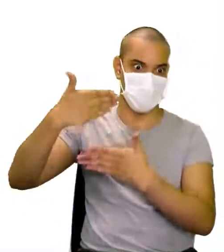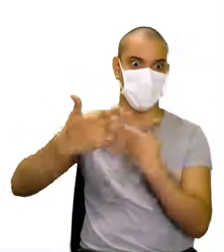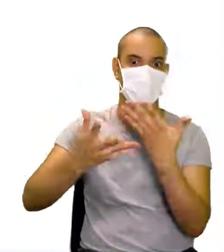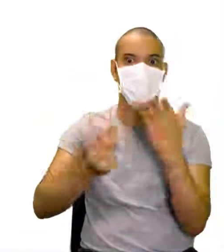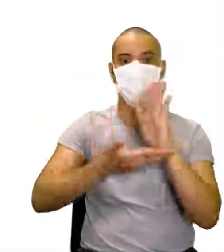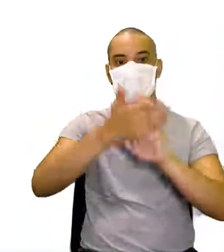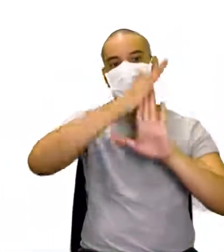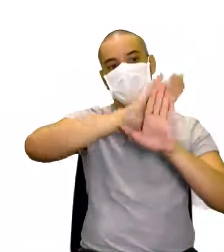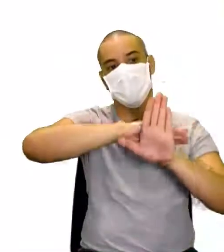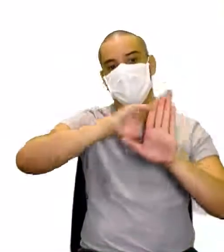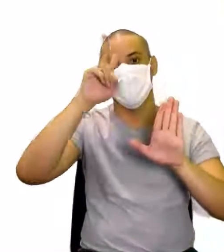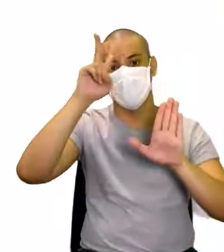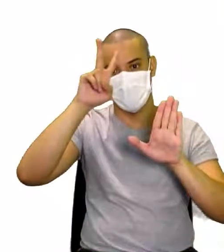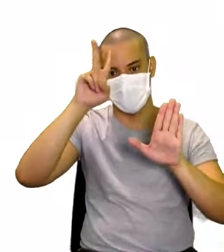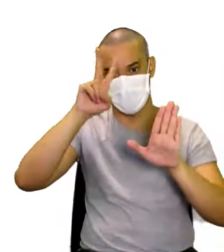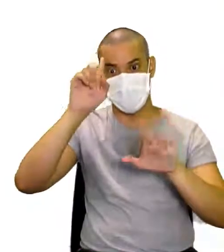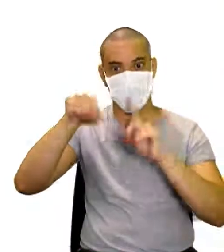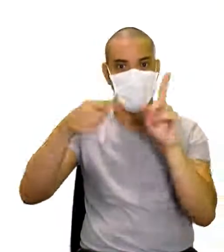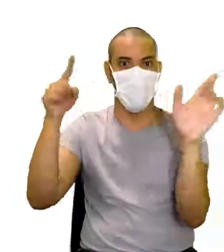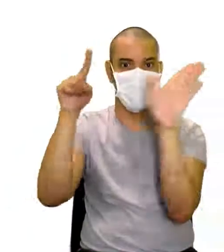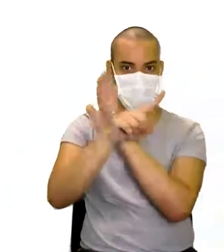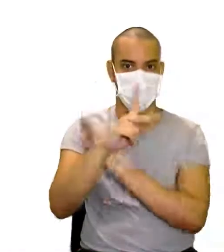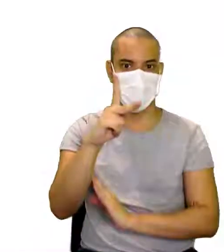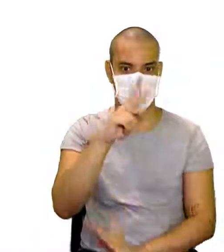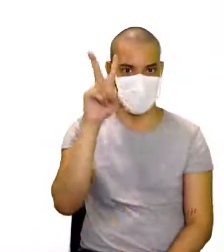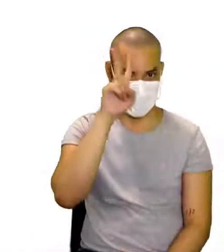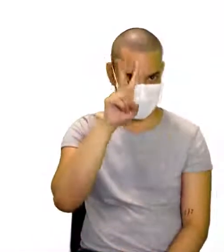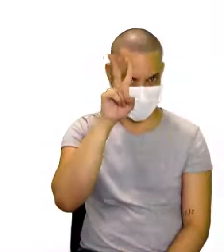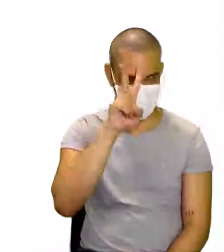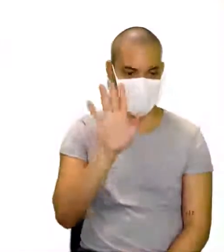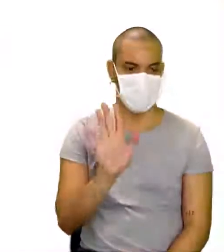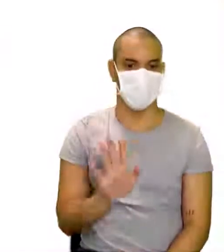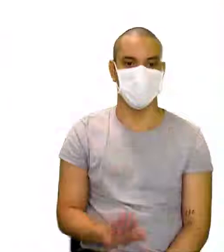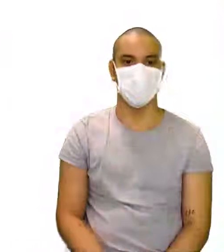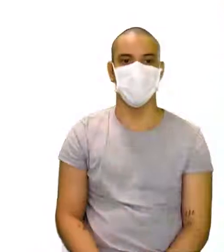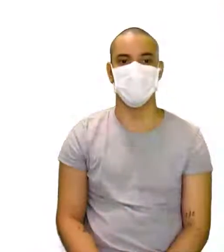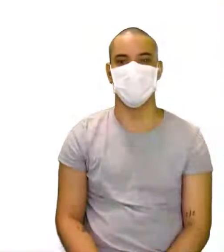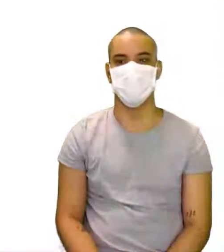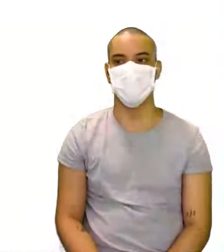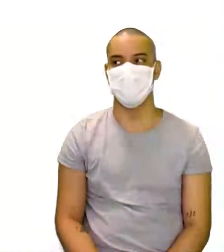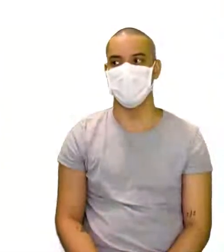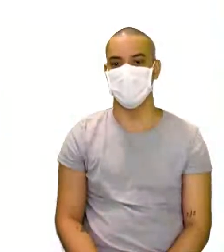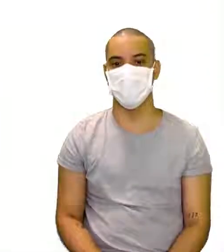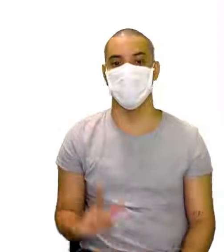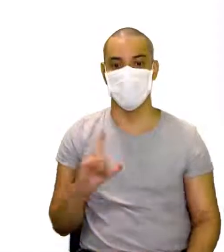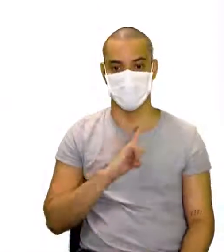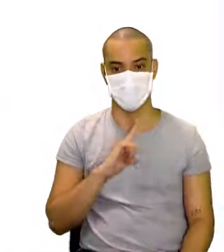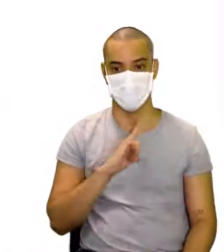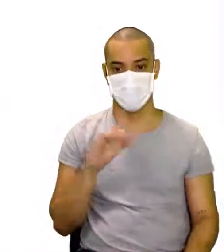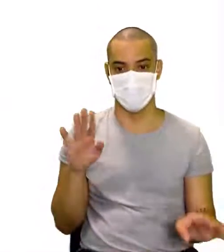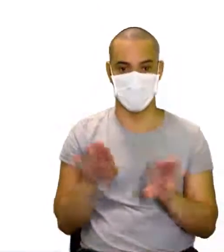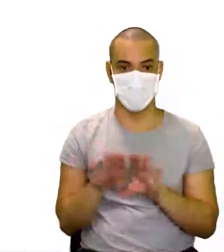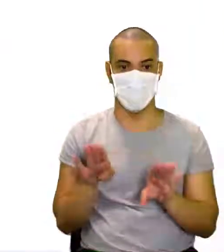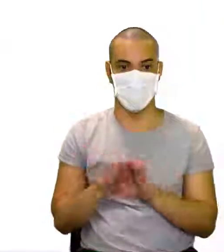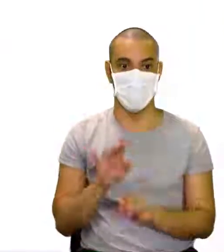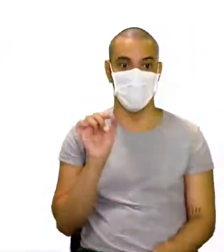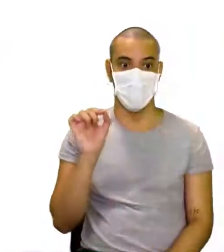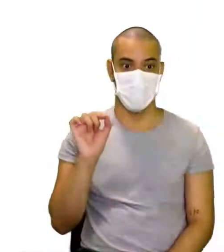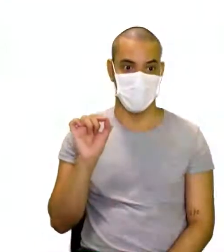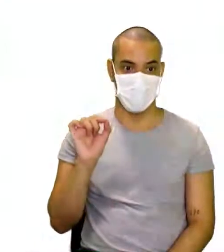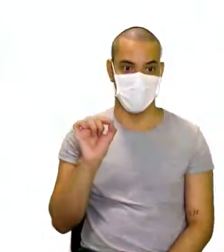trás, é bem legal essa história, pergunta aí depois do professor de história. E aqui... nós temos exemplo